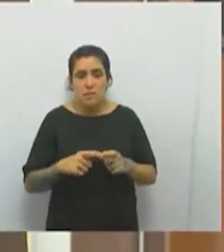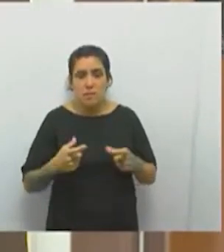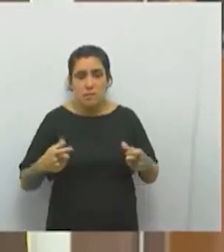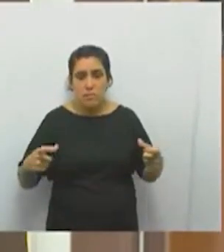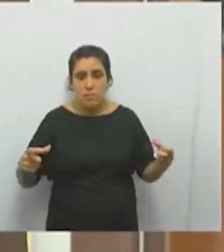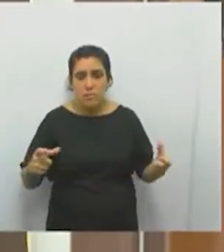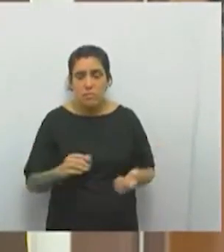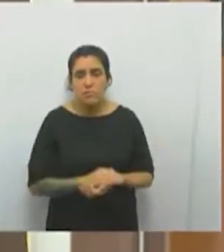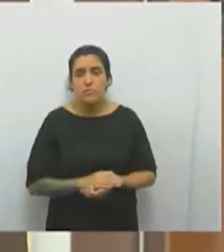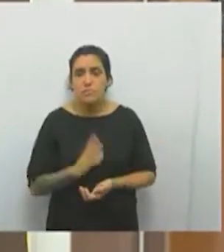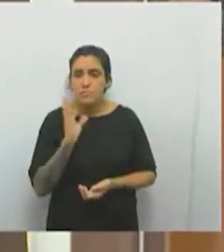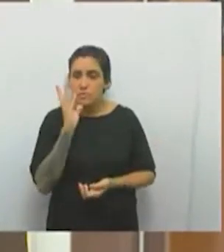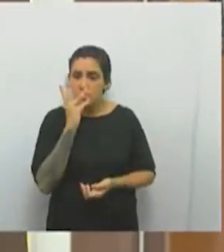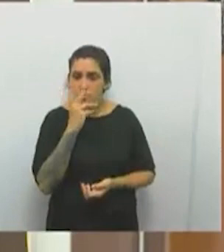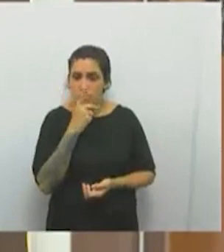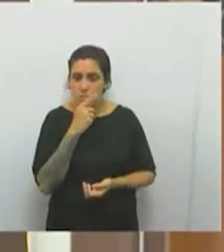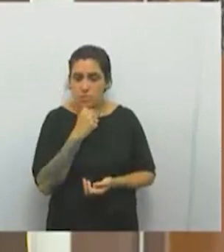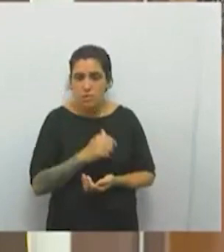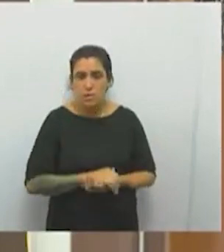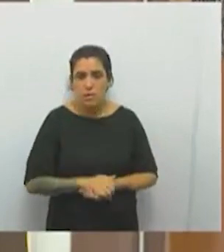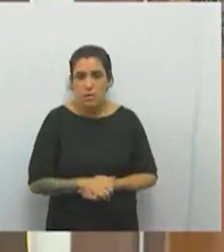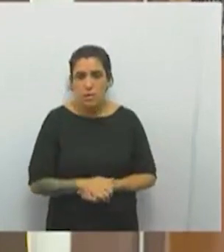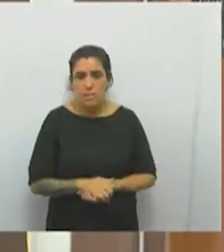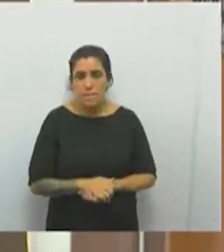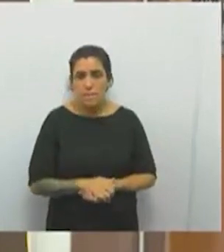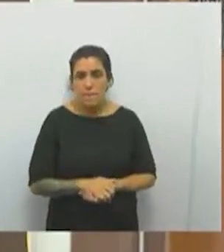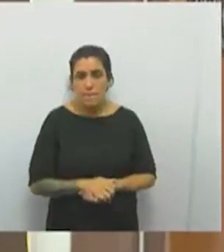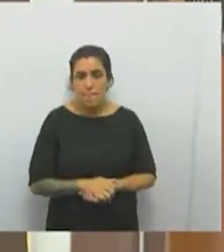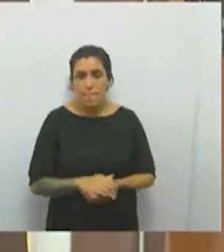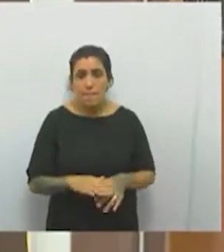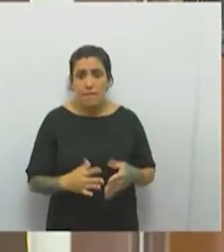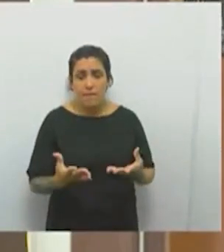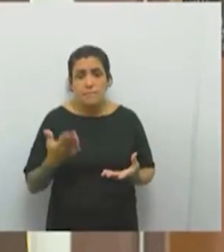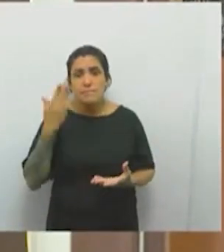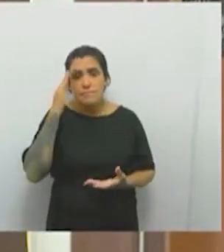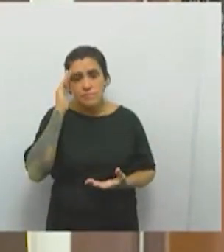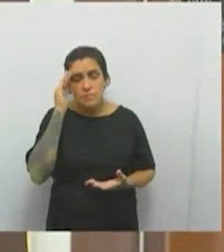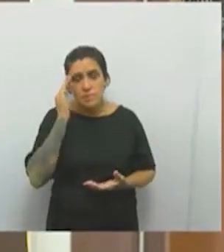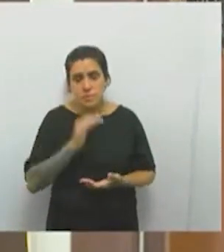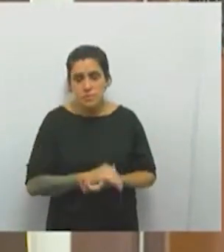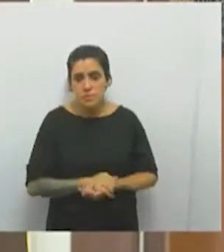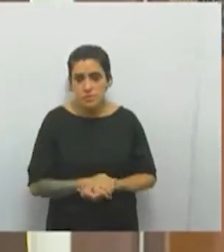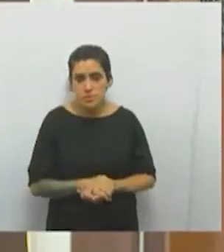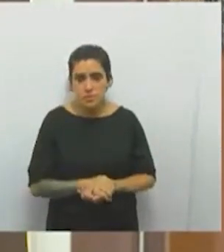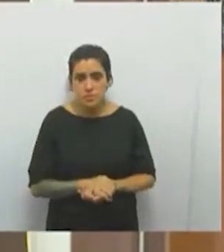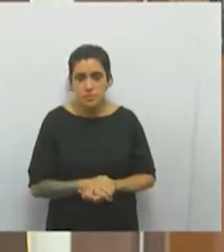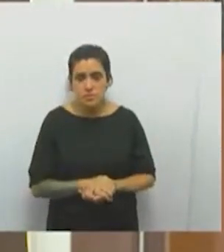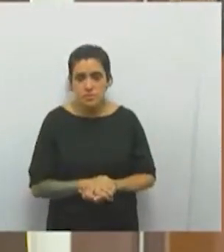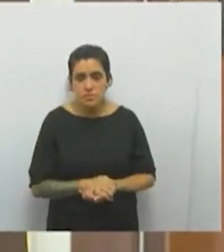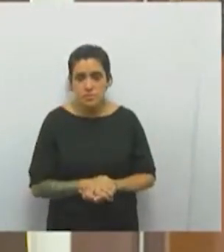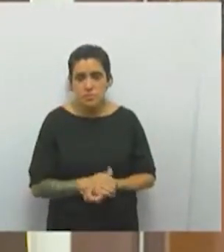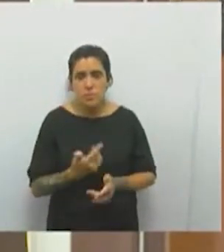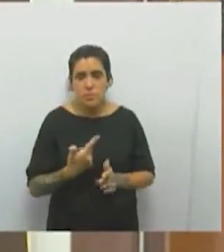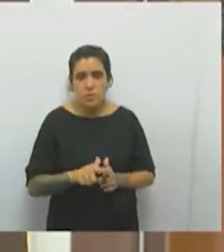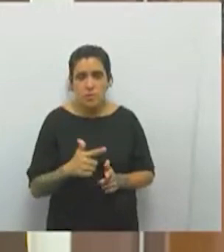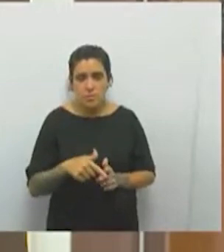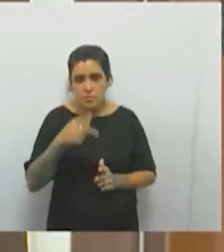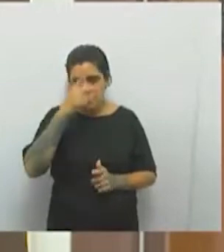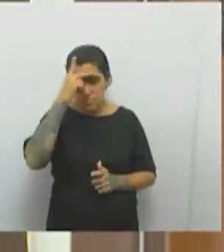ele demora para sanar e a gente até entende o desespero das